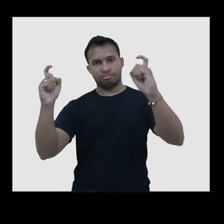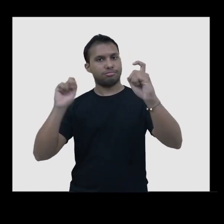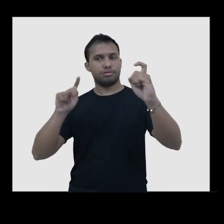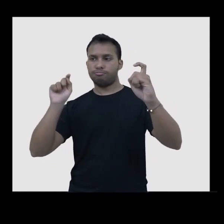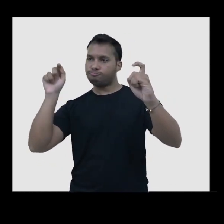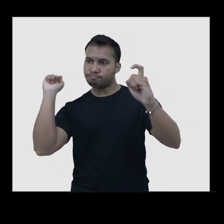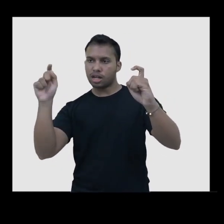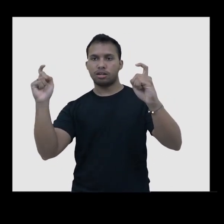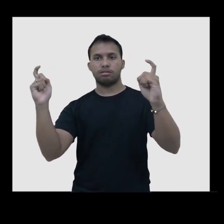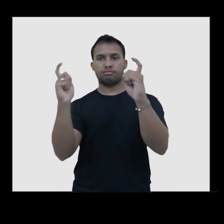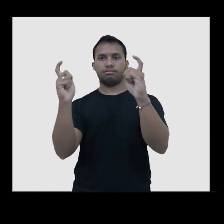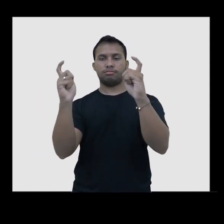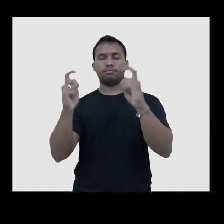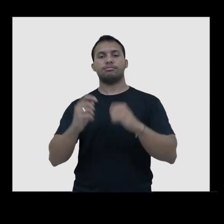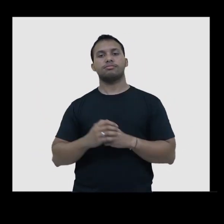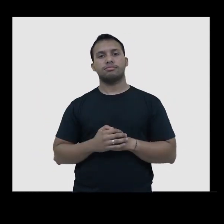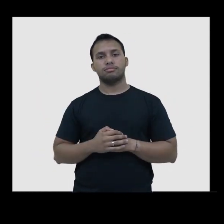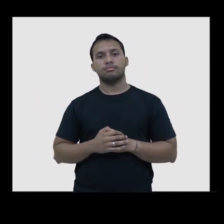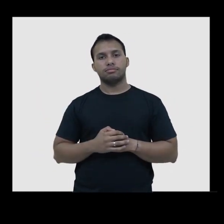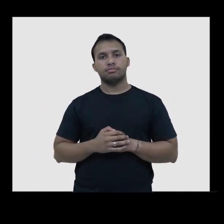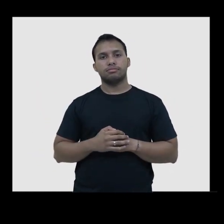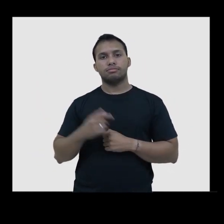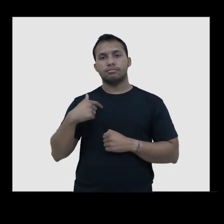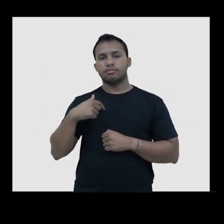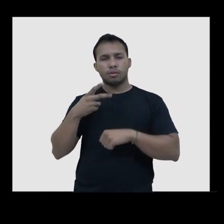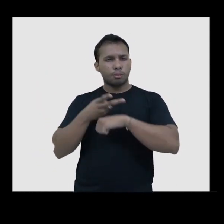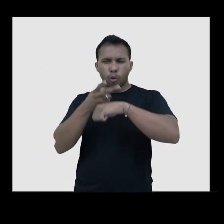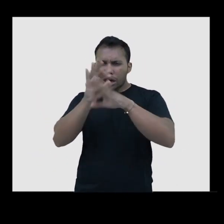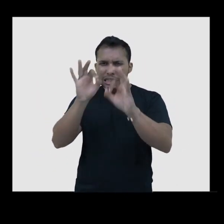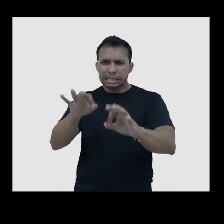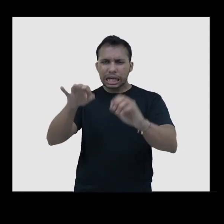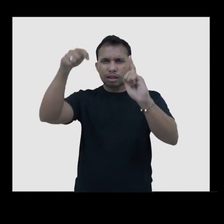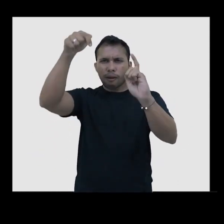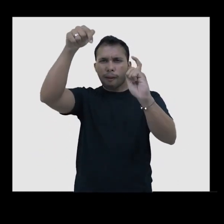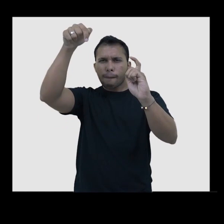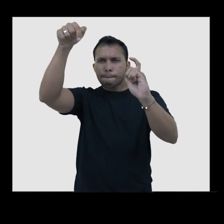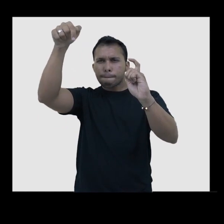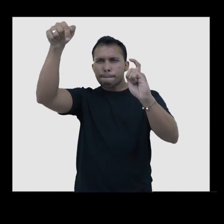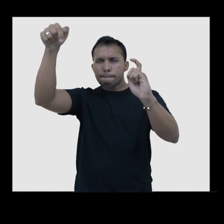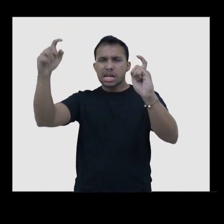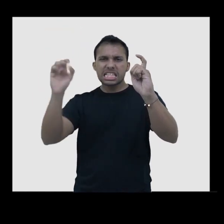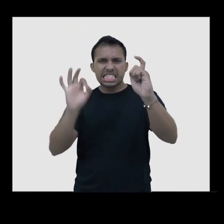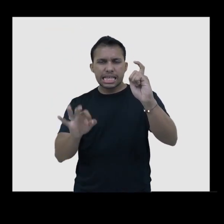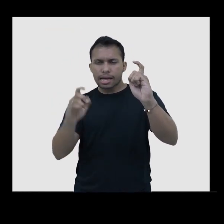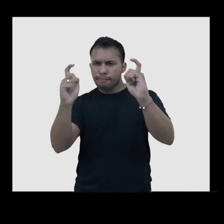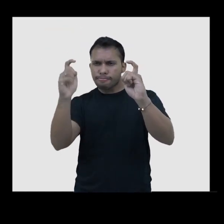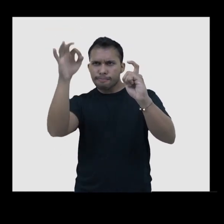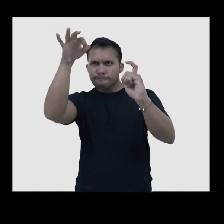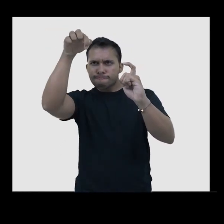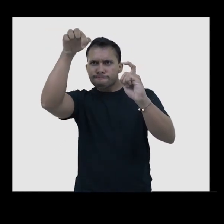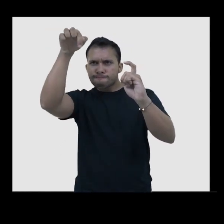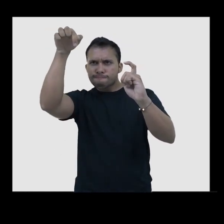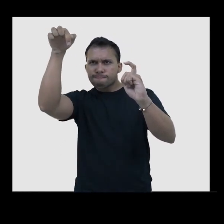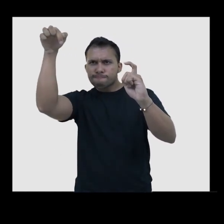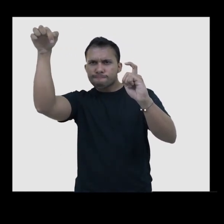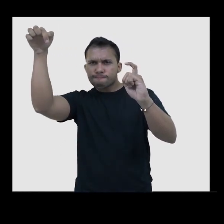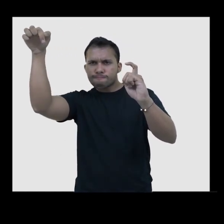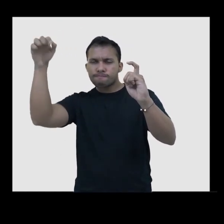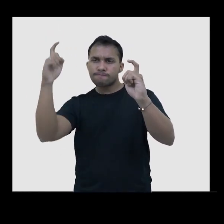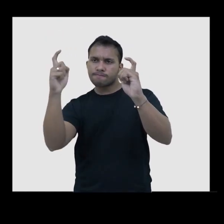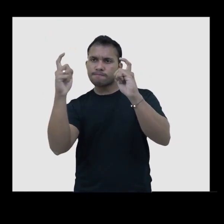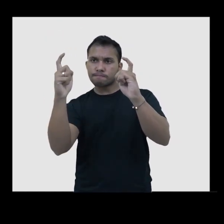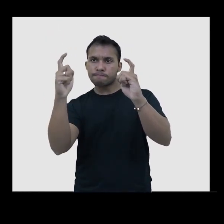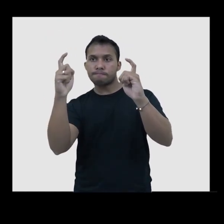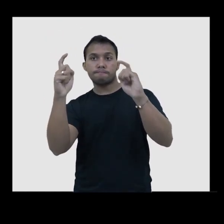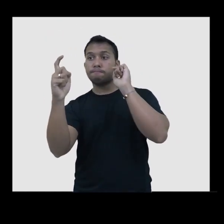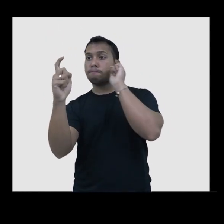sinalização. Vou procurar aqui com a seta direcional um quadro que fique mais